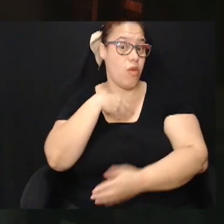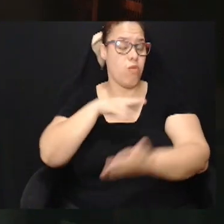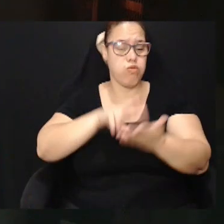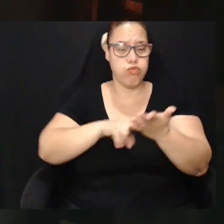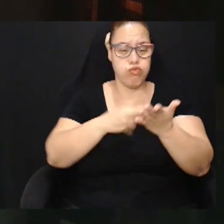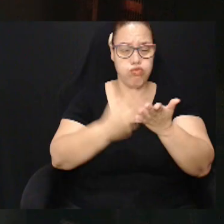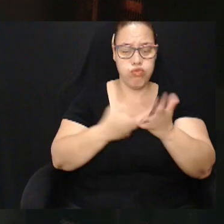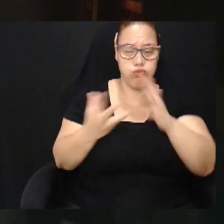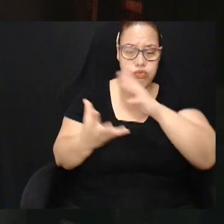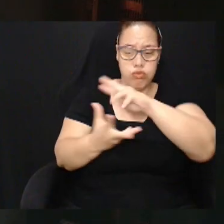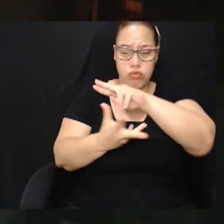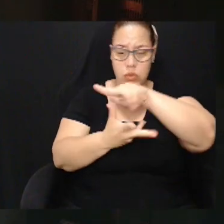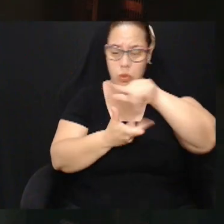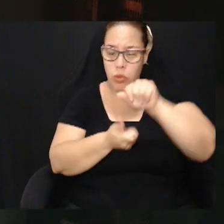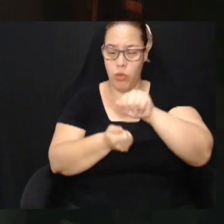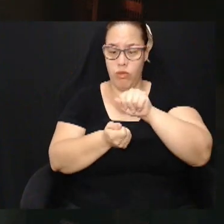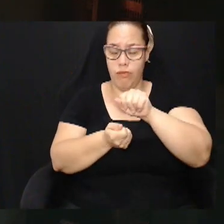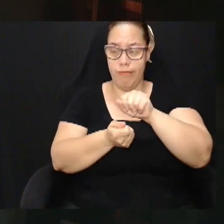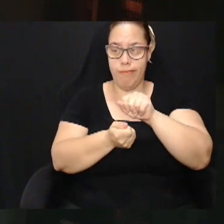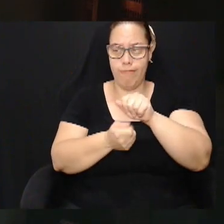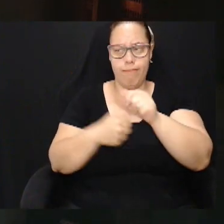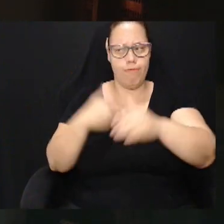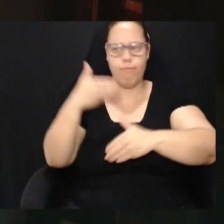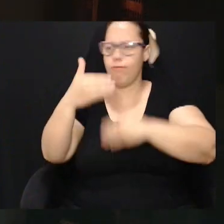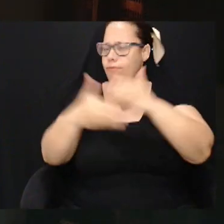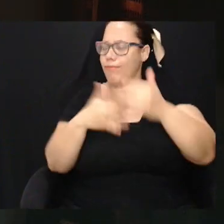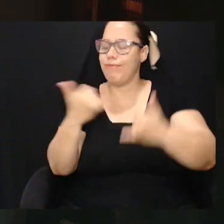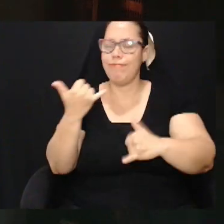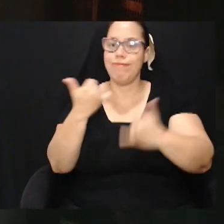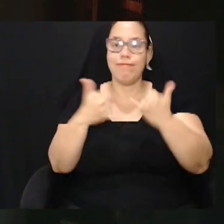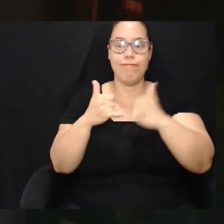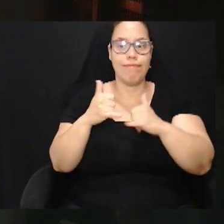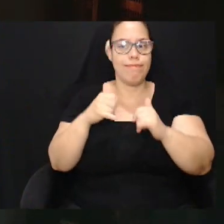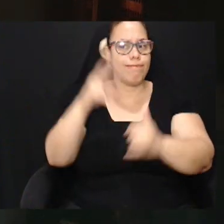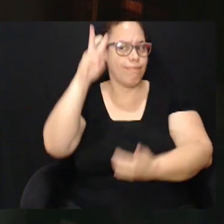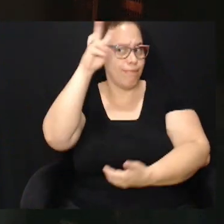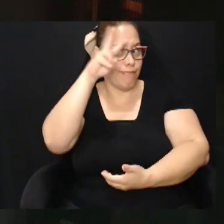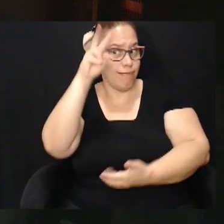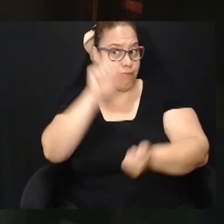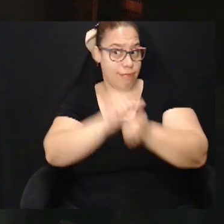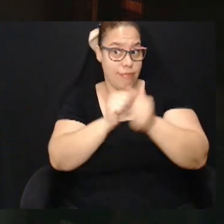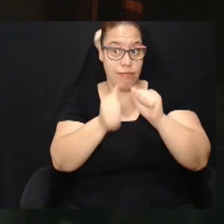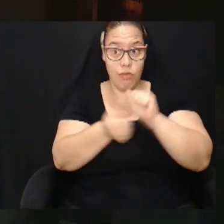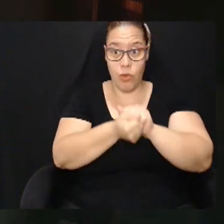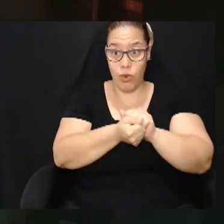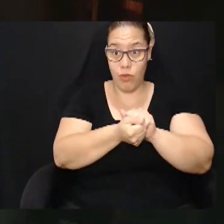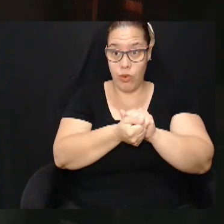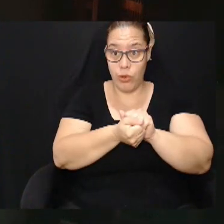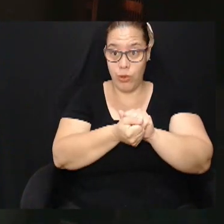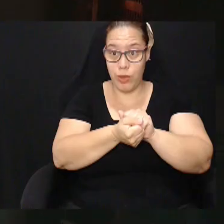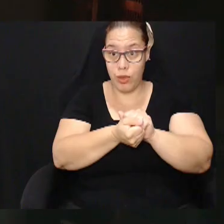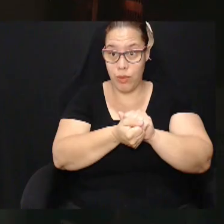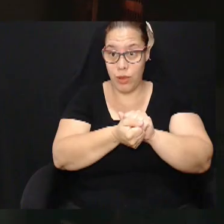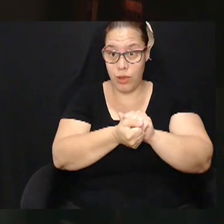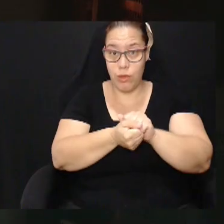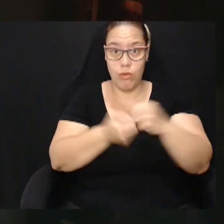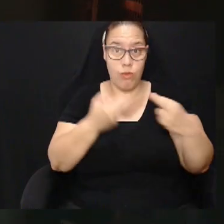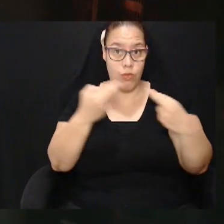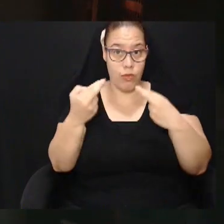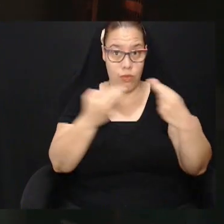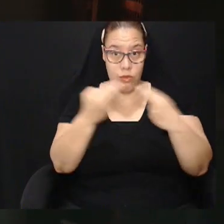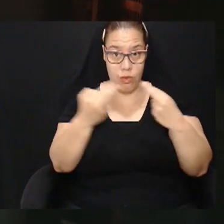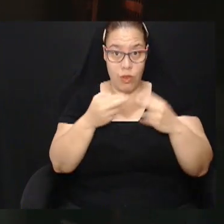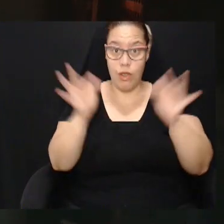nosso redor. Muito além da diversão, essas narrativas moldam nossa percepção sobre relacionamento, sucesso, felicidade,